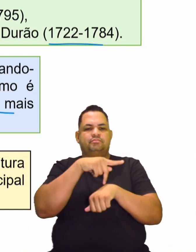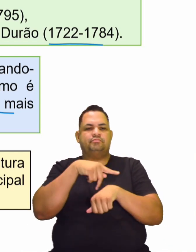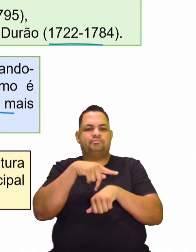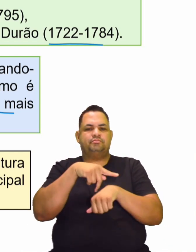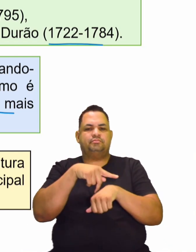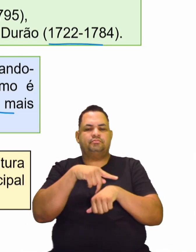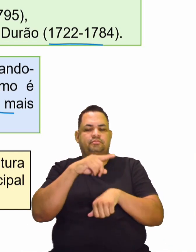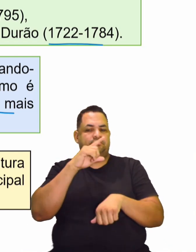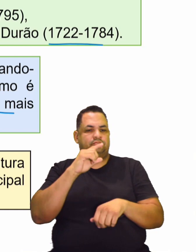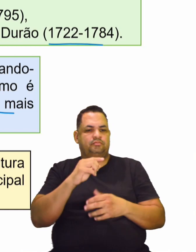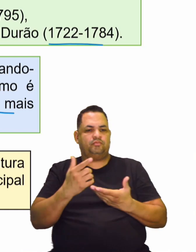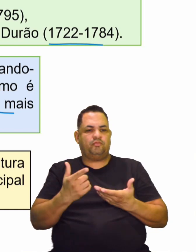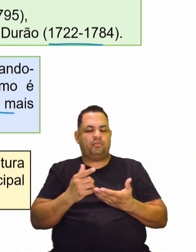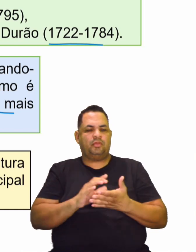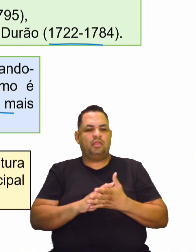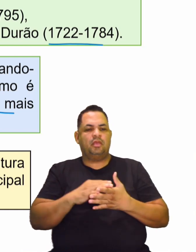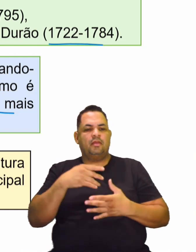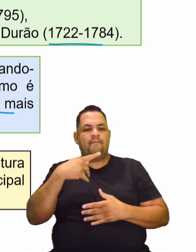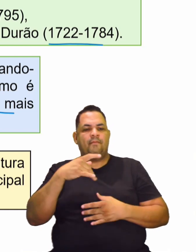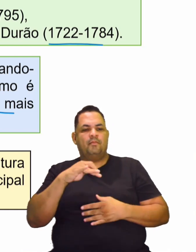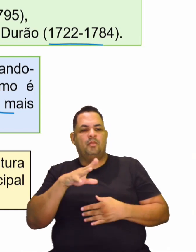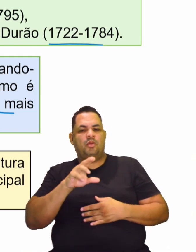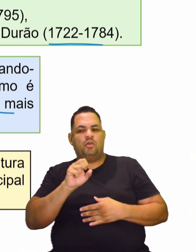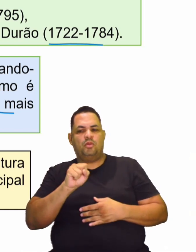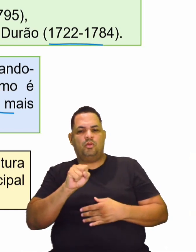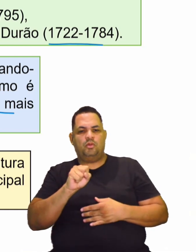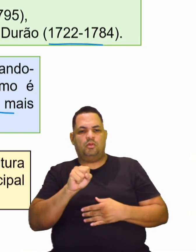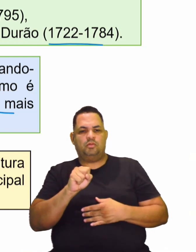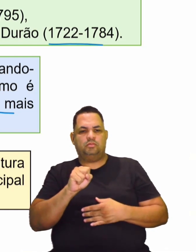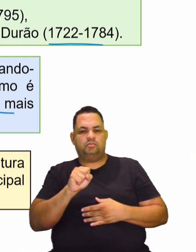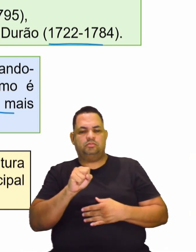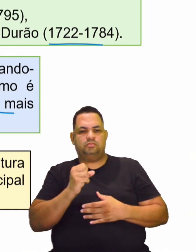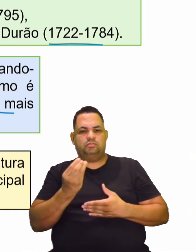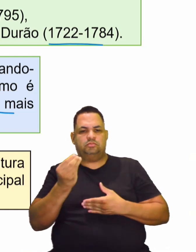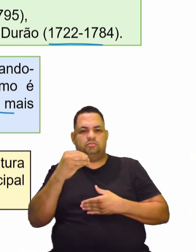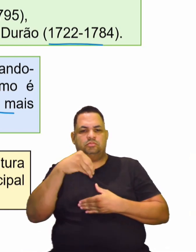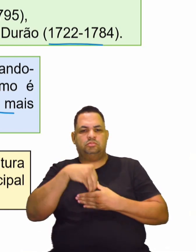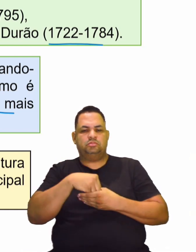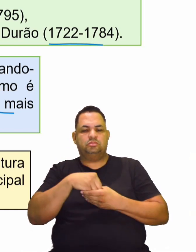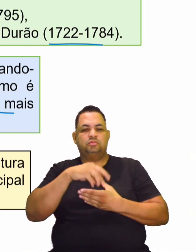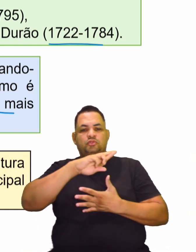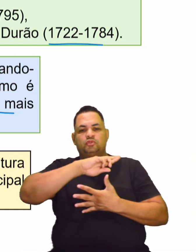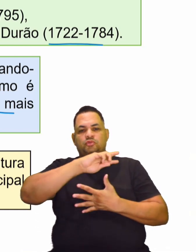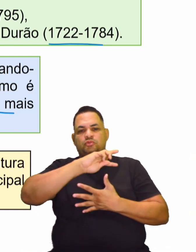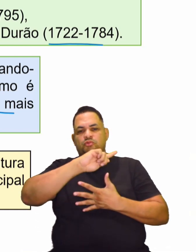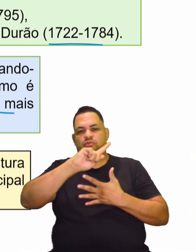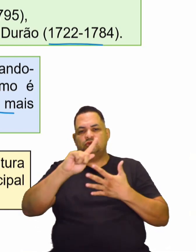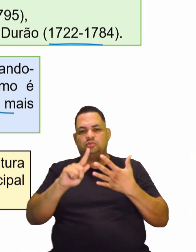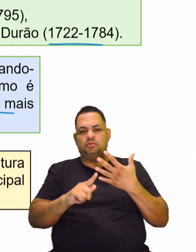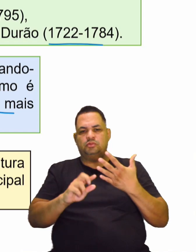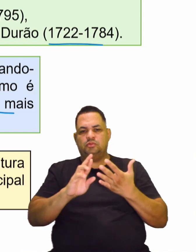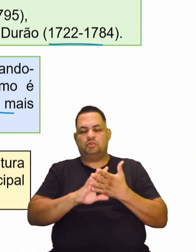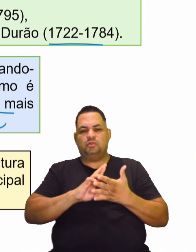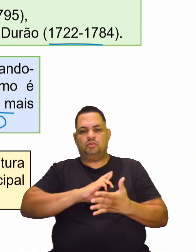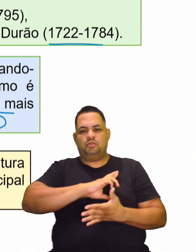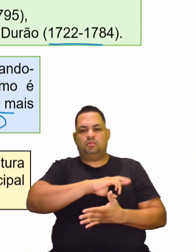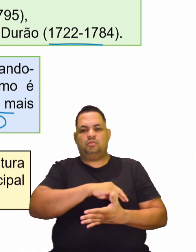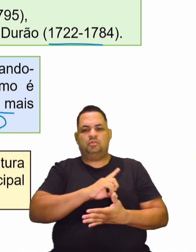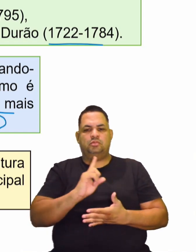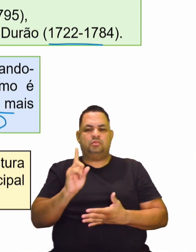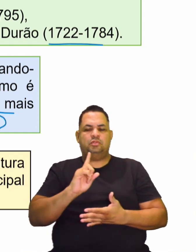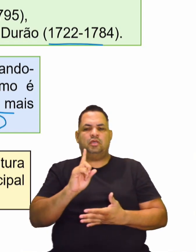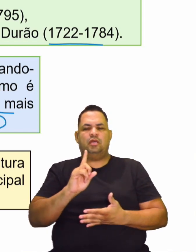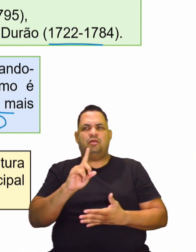os poemas em prosa e dentro do gênero romance já não era voltado para a